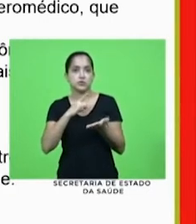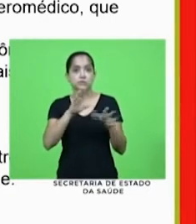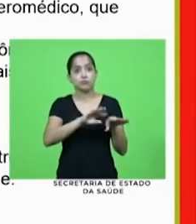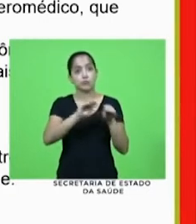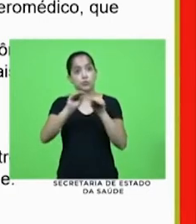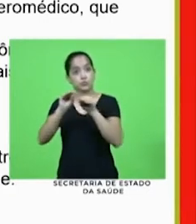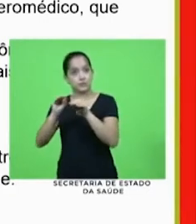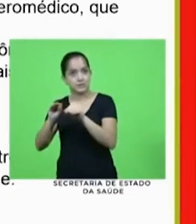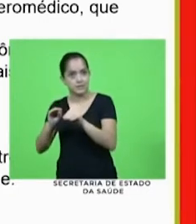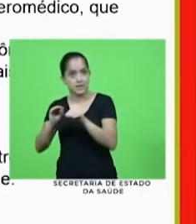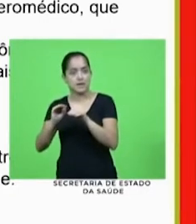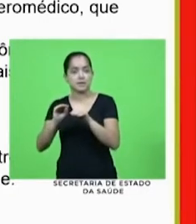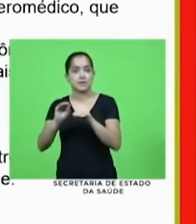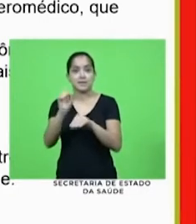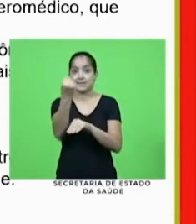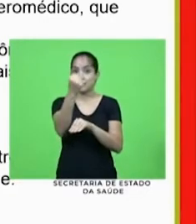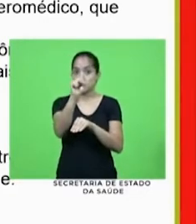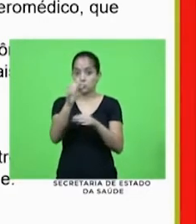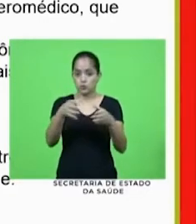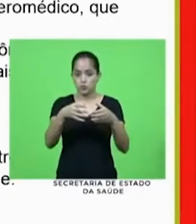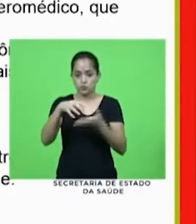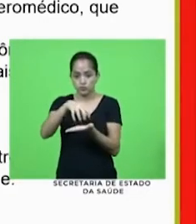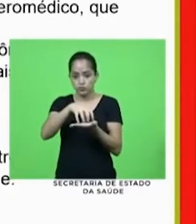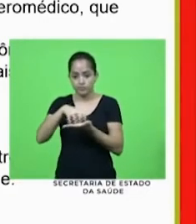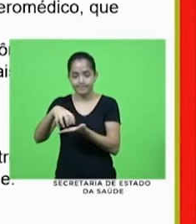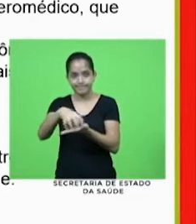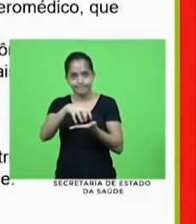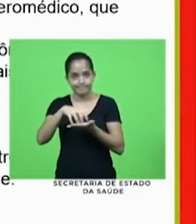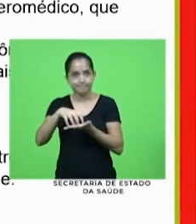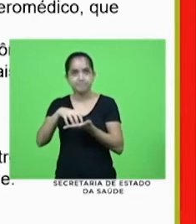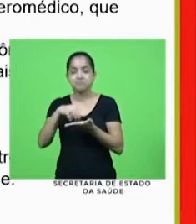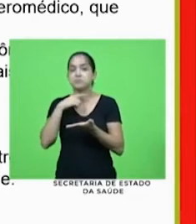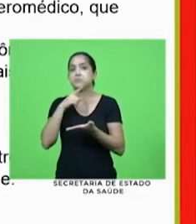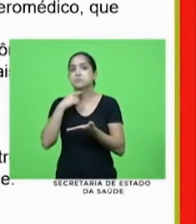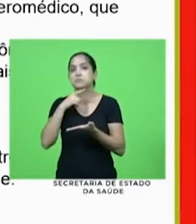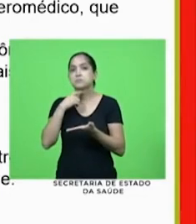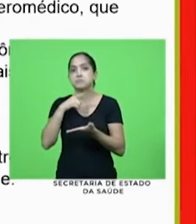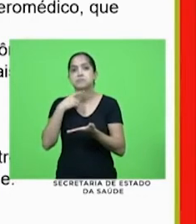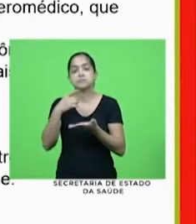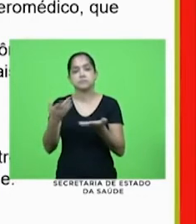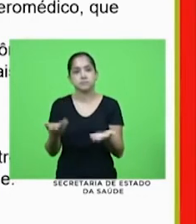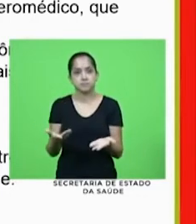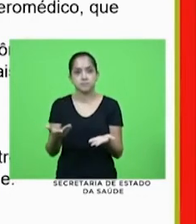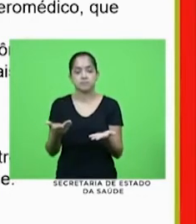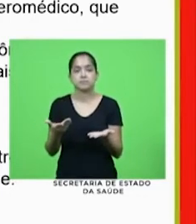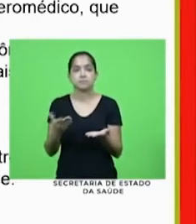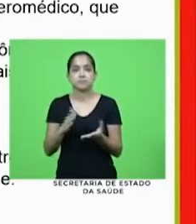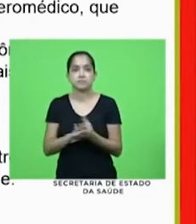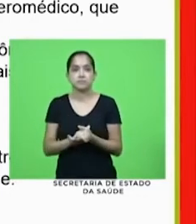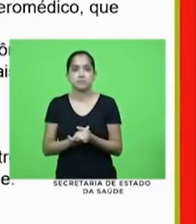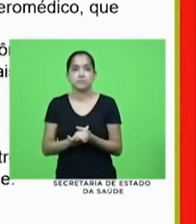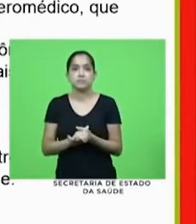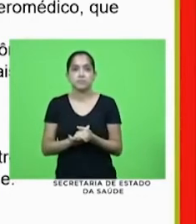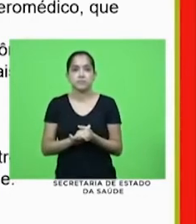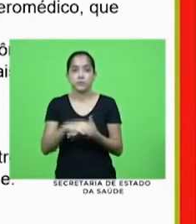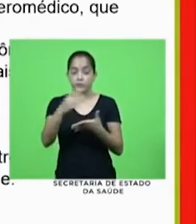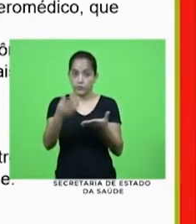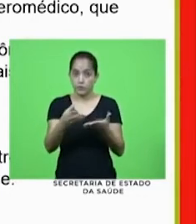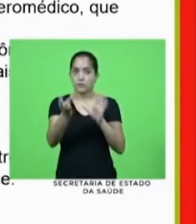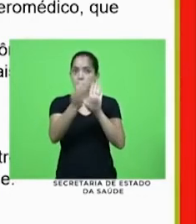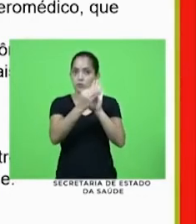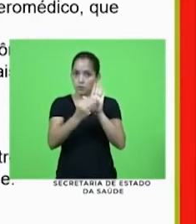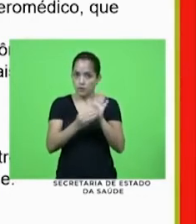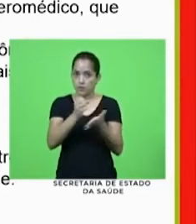das ruas centrais de regulação por uma central opção ou eu e também isso foi trazido para o contrato